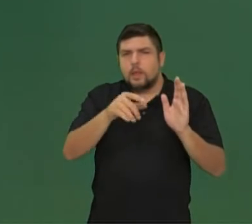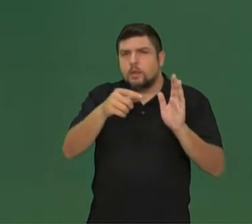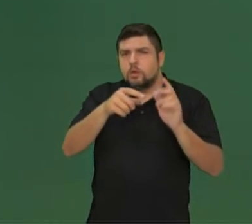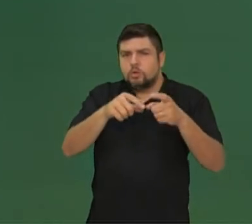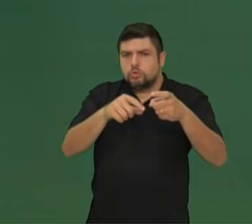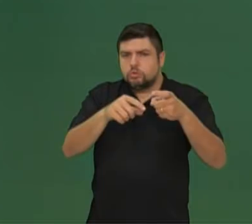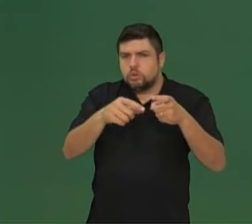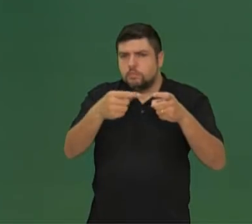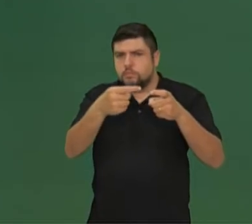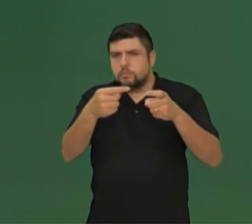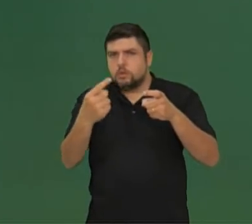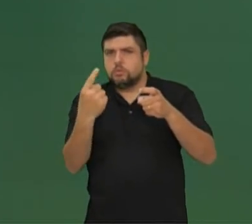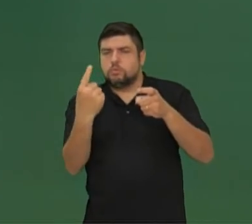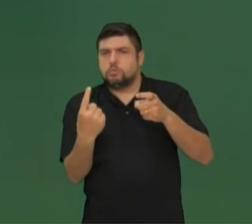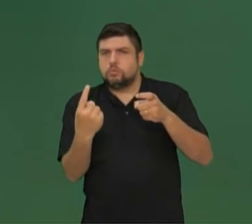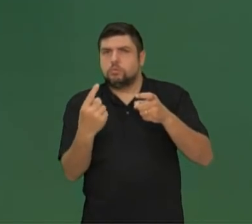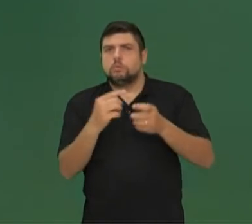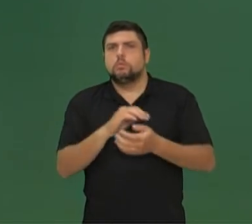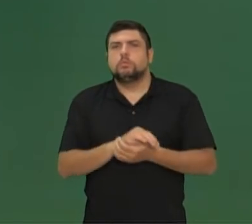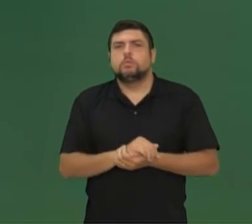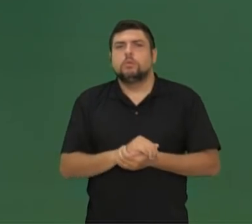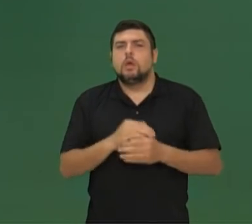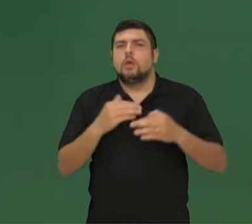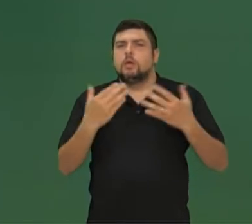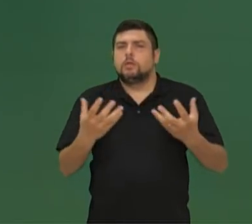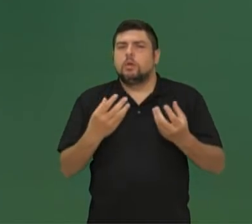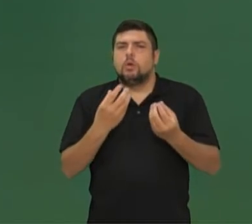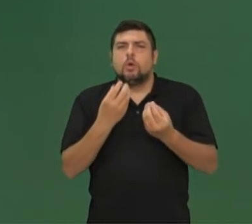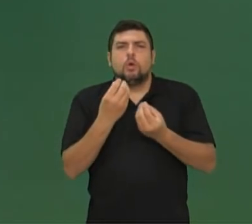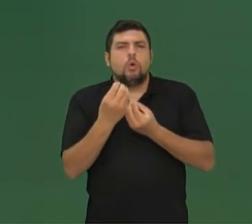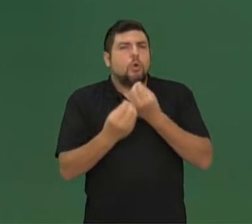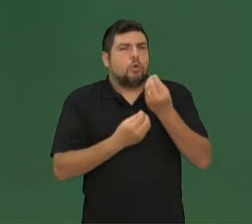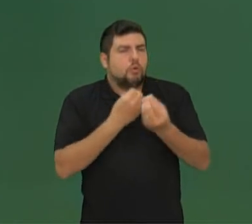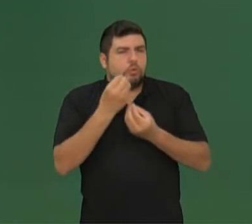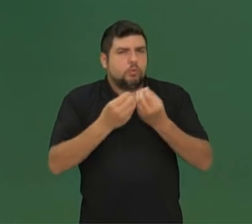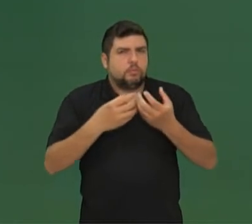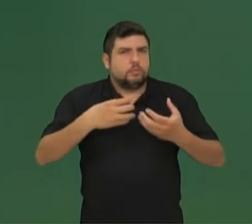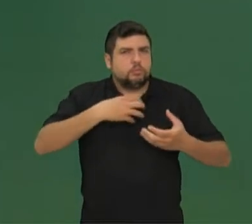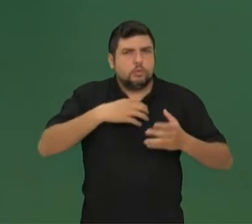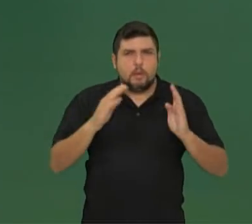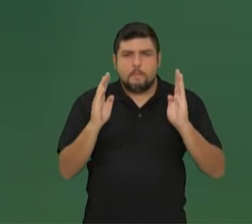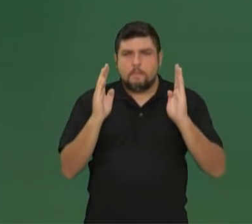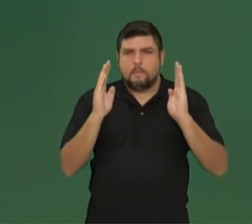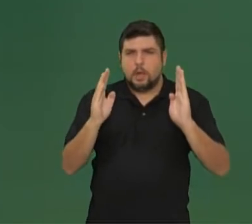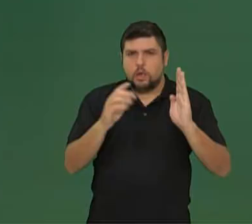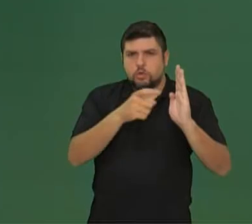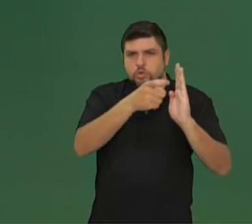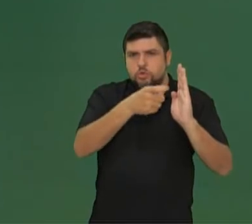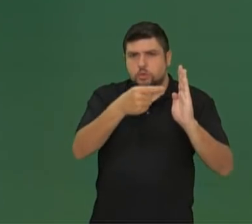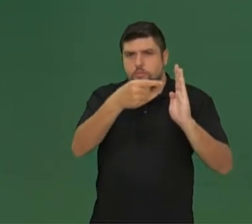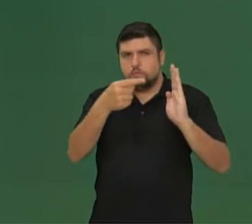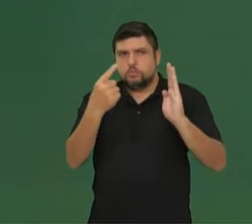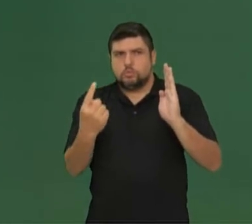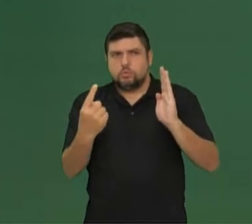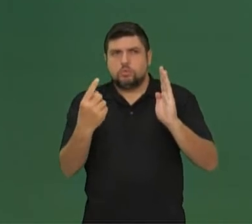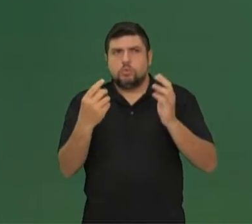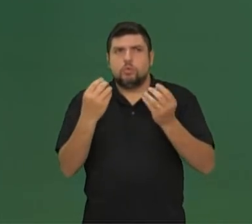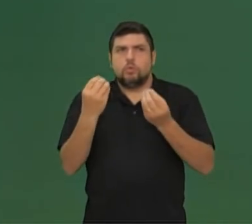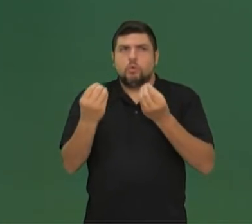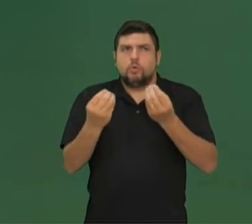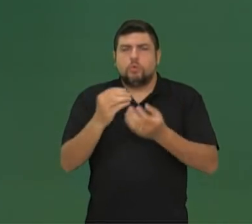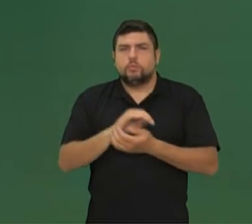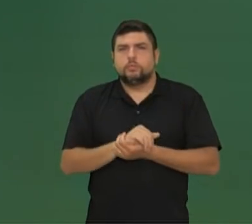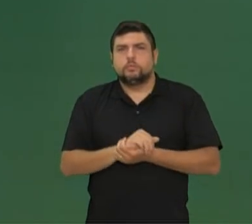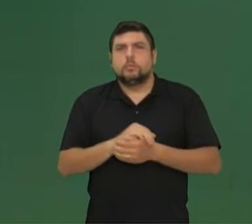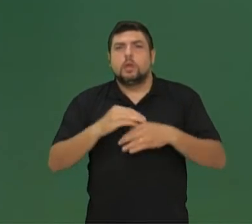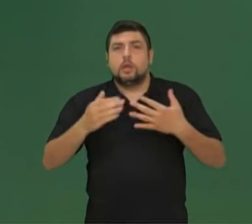Então, primeiro, vamos verificar, né, como ela pode se comportar esse módulo. Eu tenho x menos 1. Lembre-se que